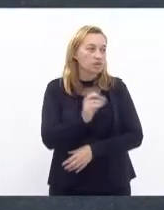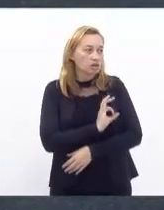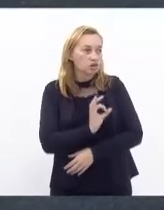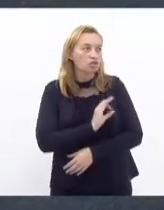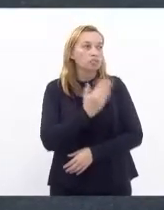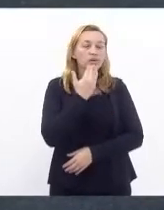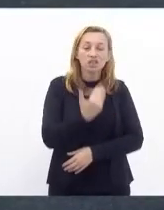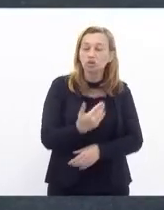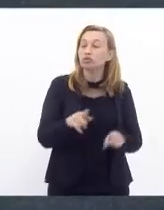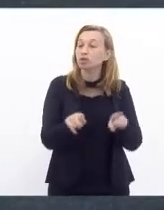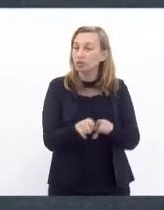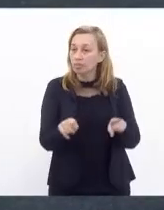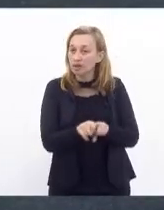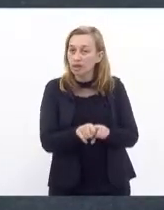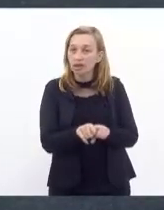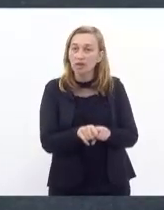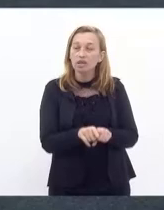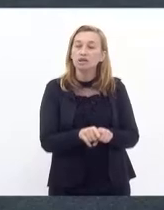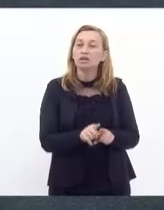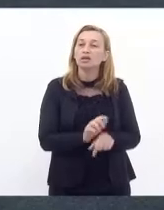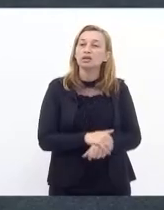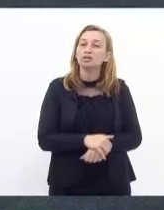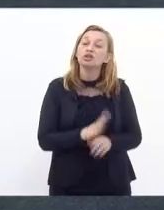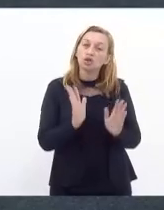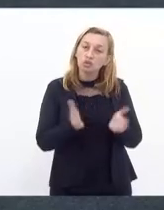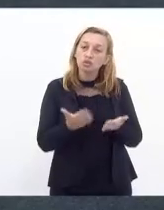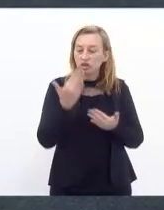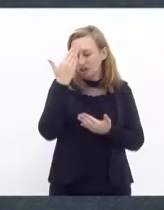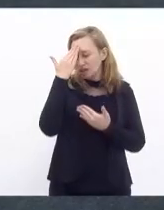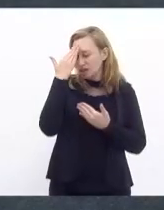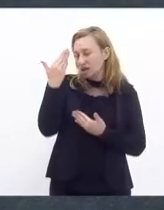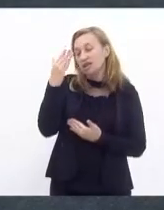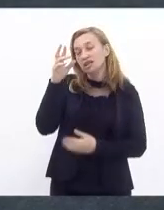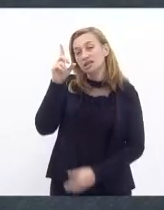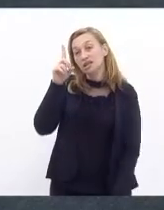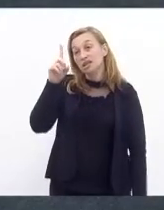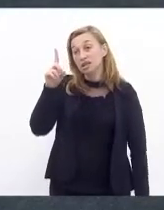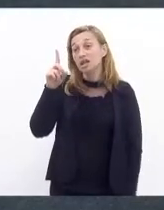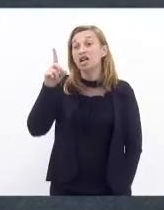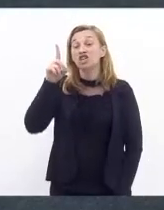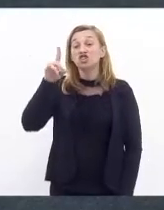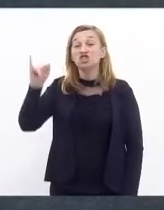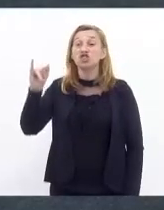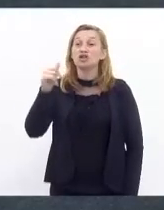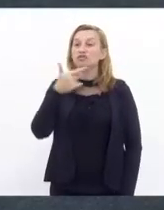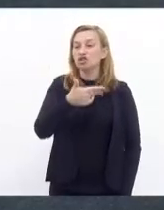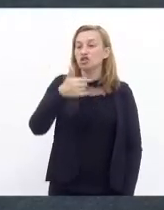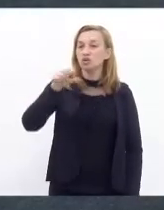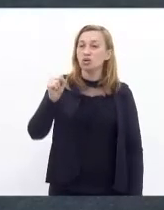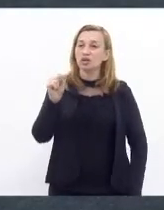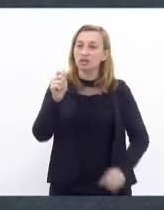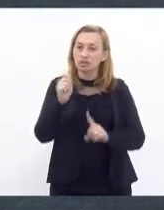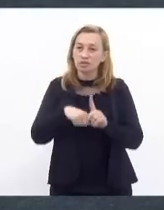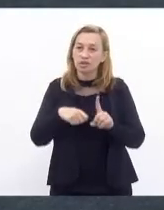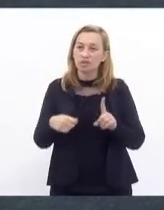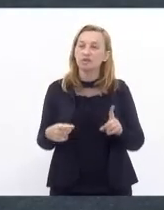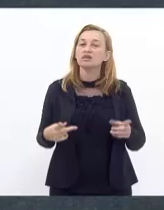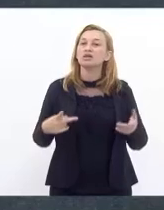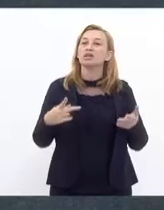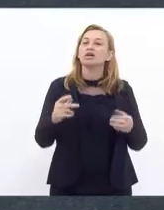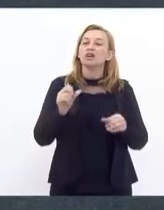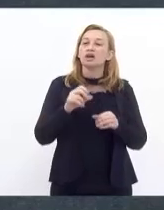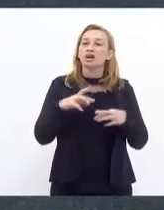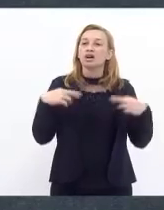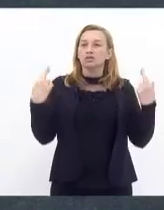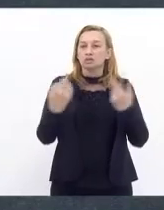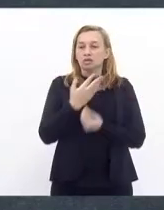também essa audiência pública, e hoje, graças a Deus, dia 28, agora desse mês, nós estaremos realizando essa audiência